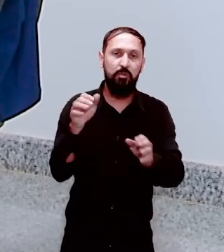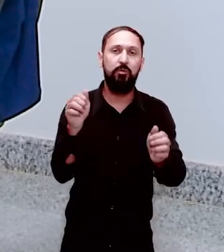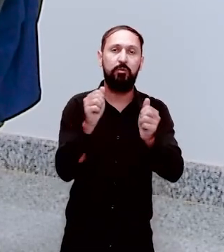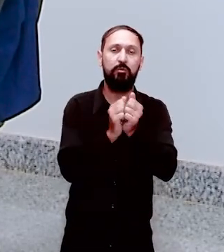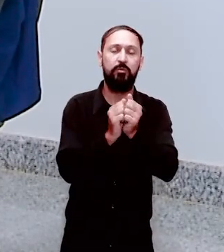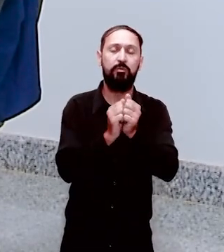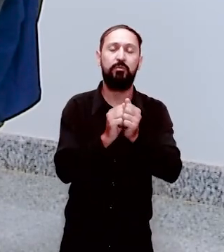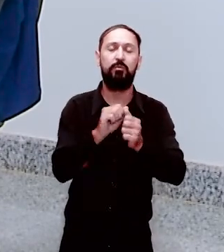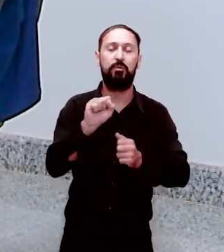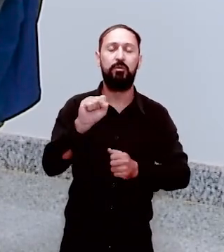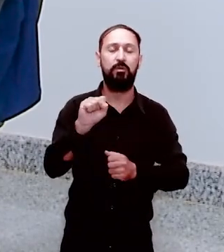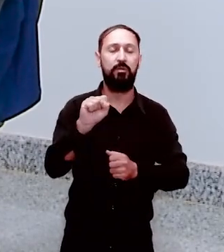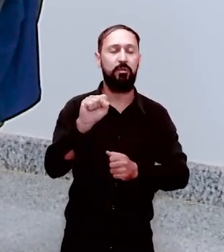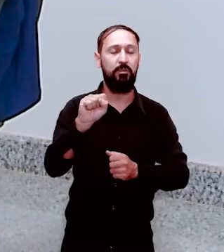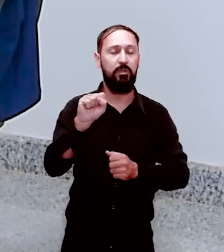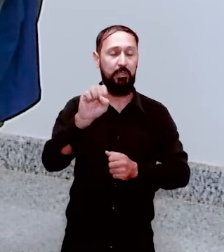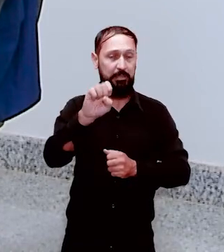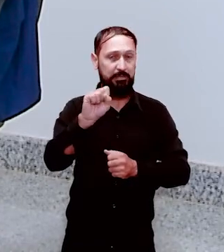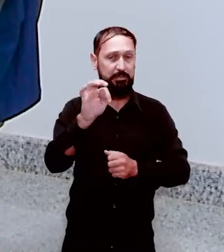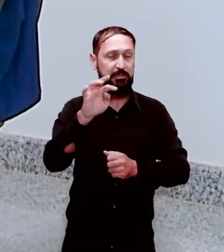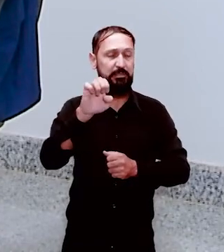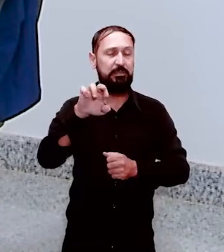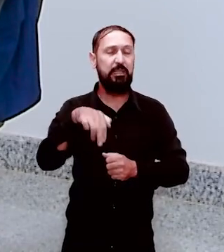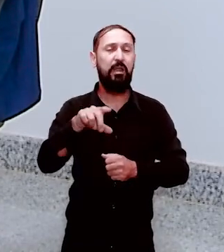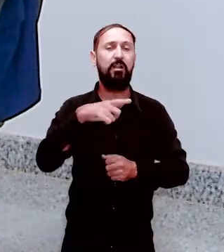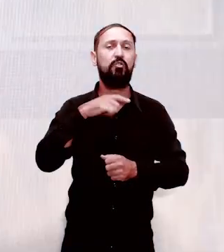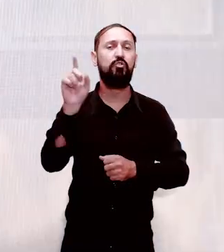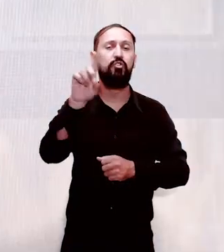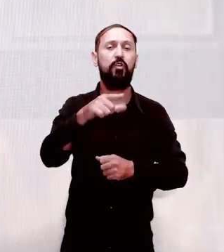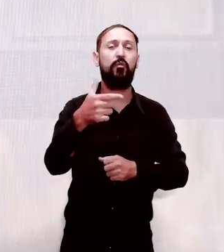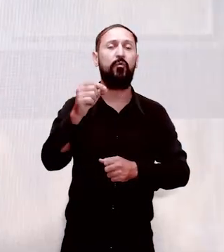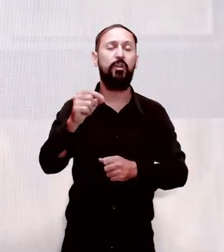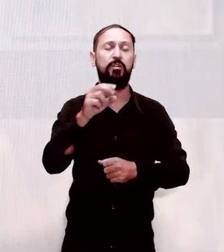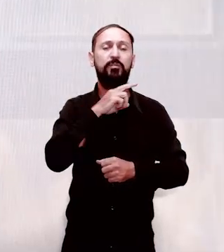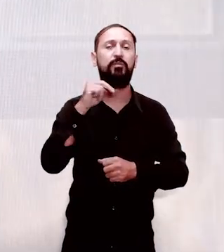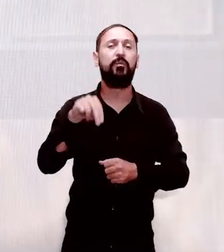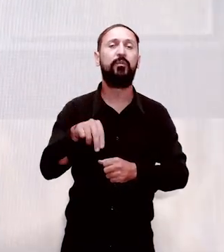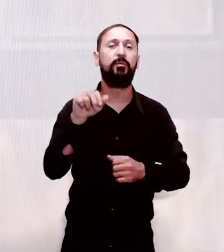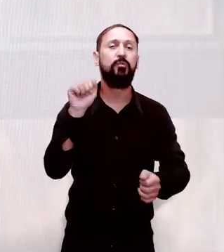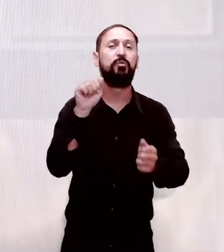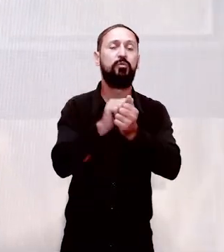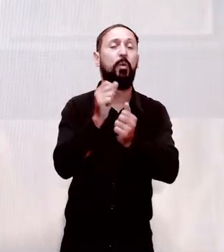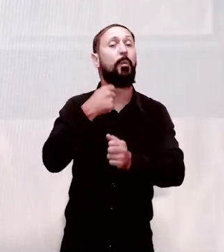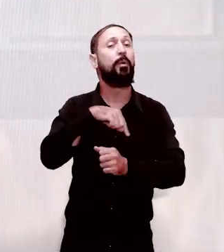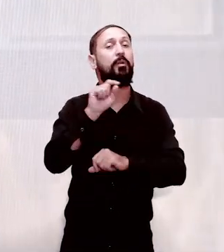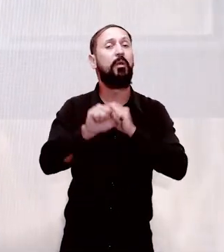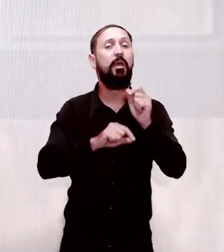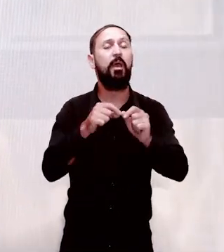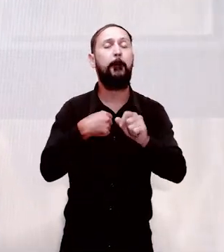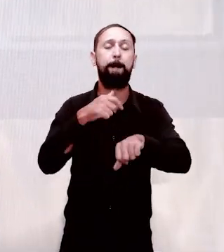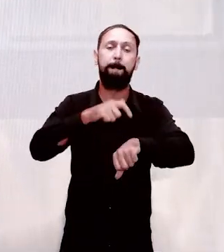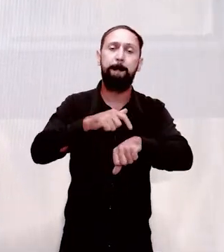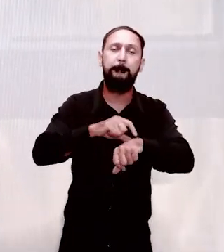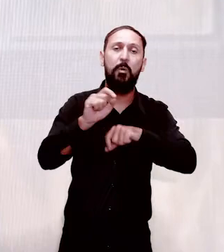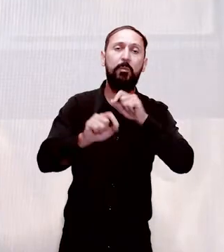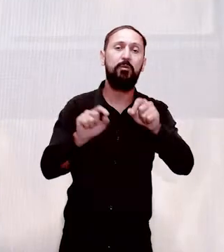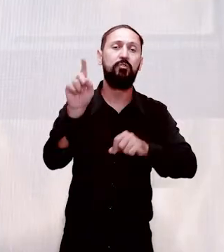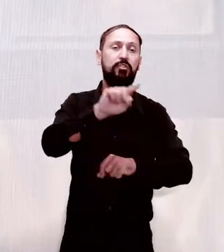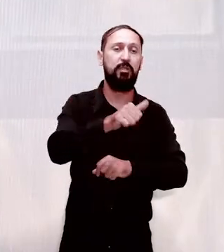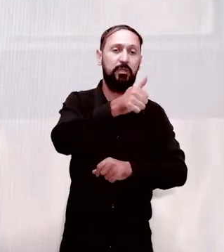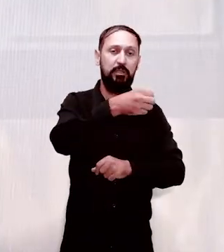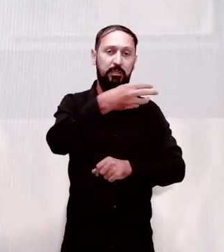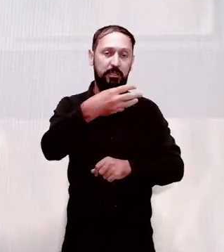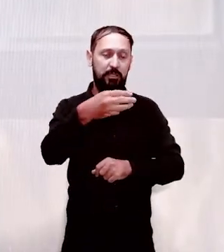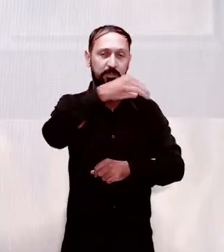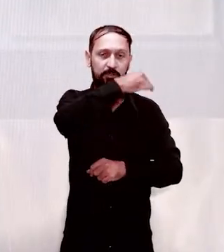instruiu, juntamente com a Esther Grossi, insere o 20 de novembro e, na verdade, o 20 de novembro para nós é um deslocamento